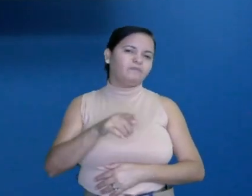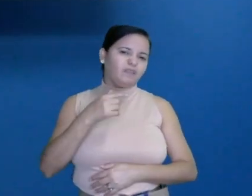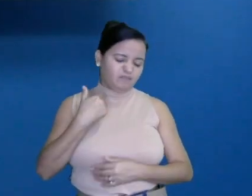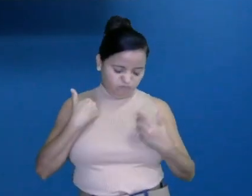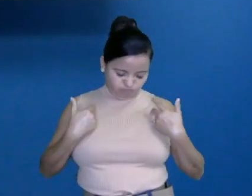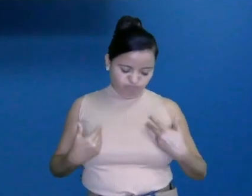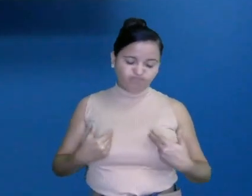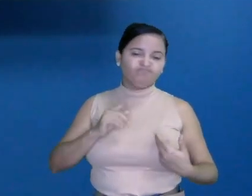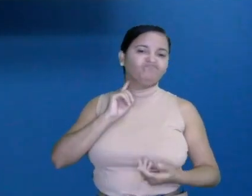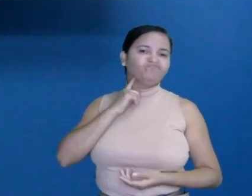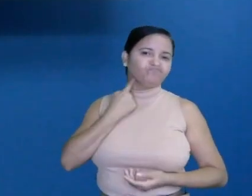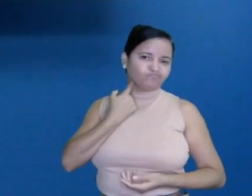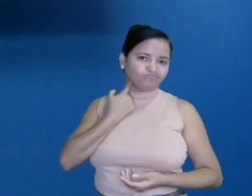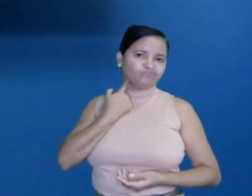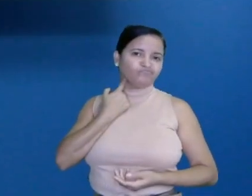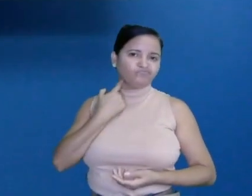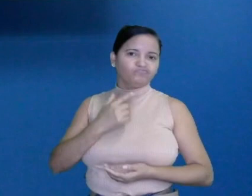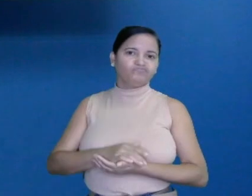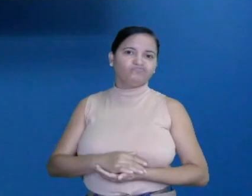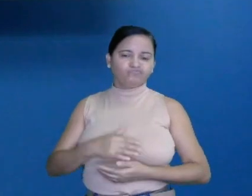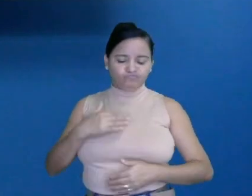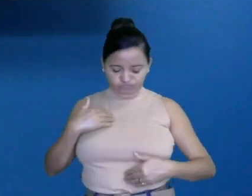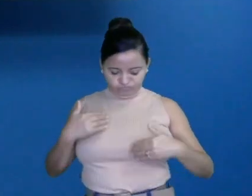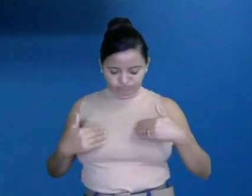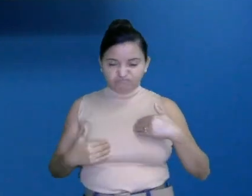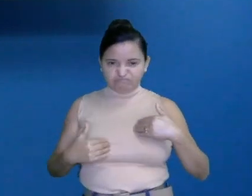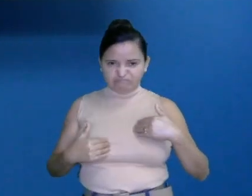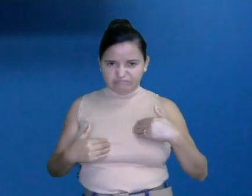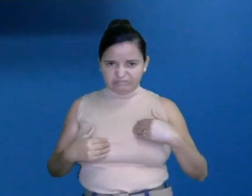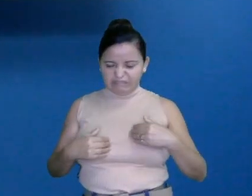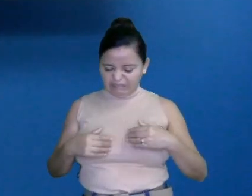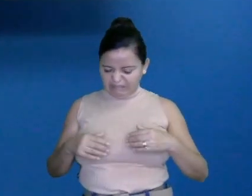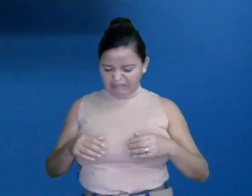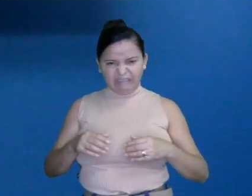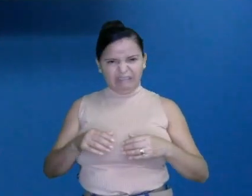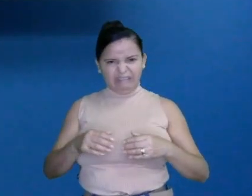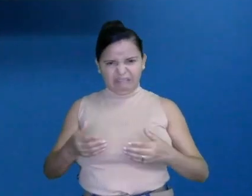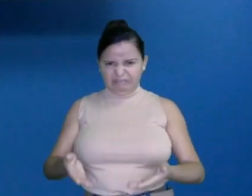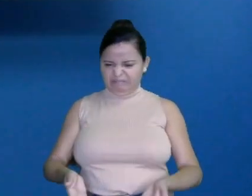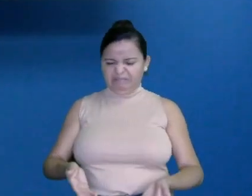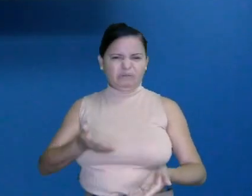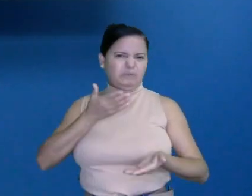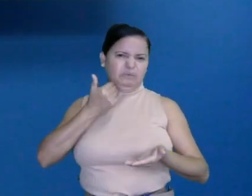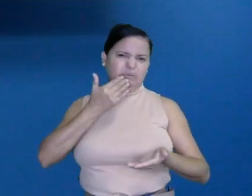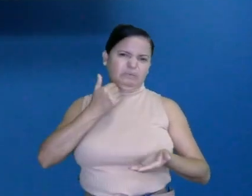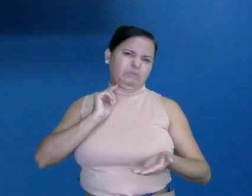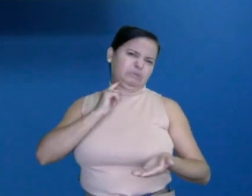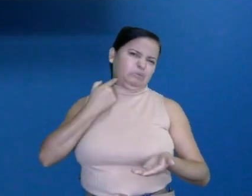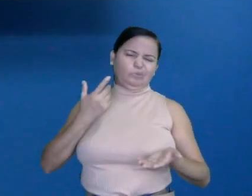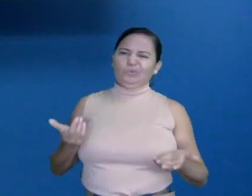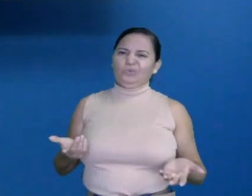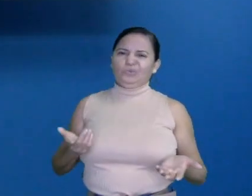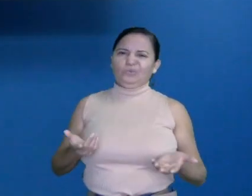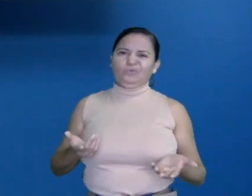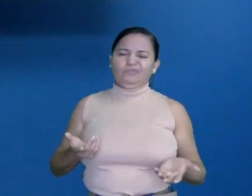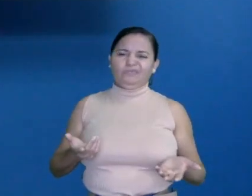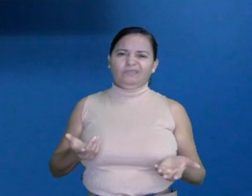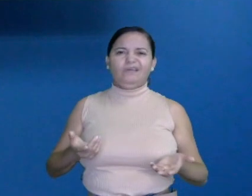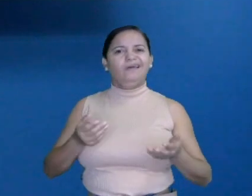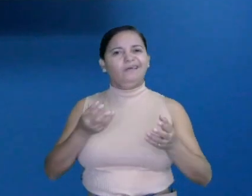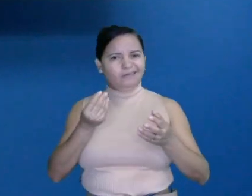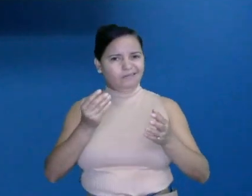todo sujo, aí a sujeira do seu corpo cai no alimento. Não pode, né, gente? Aquilo ali pode trazer